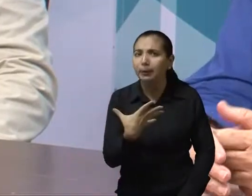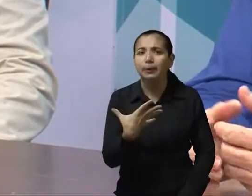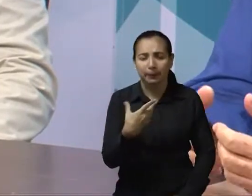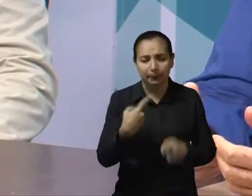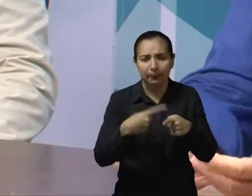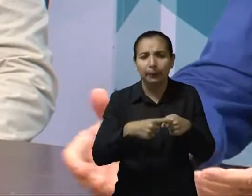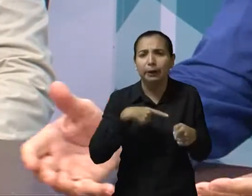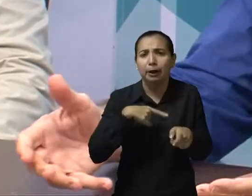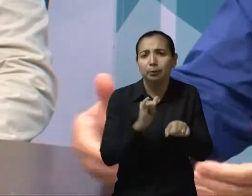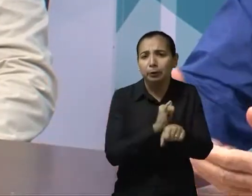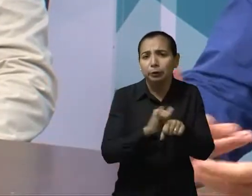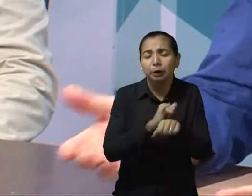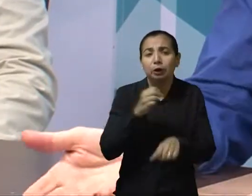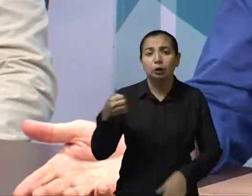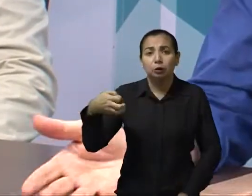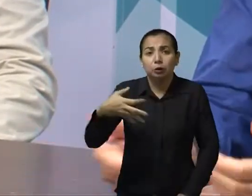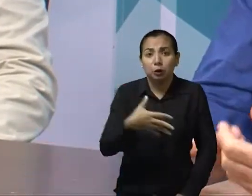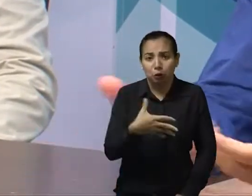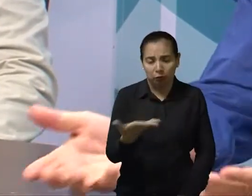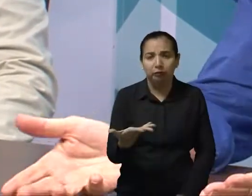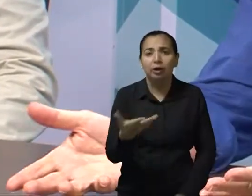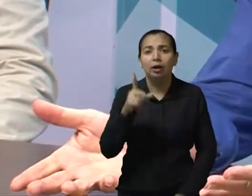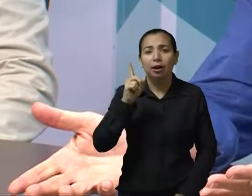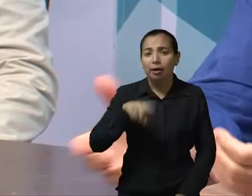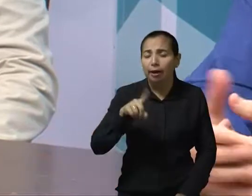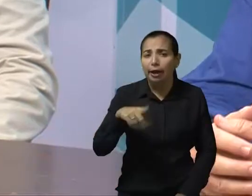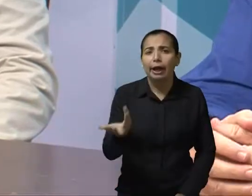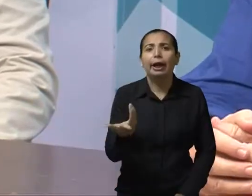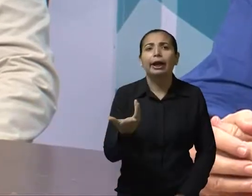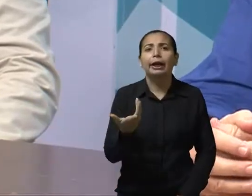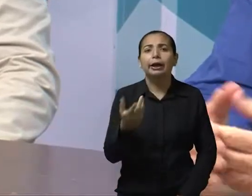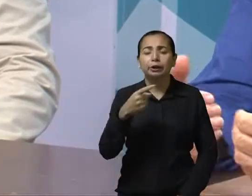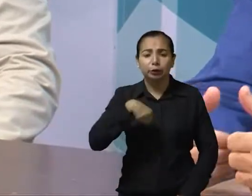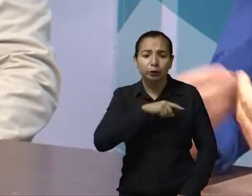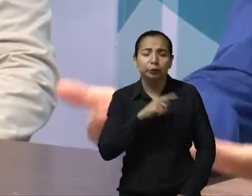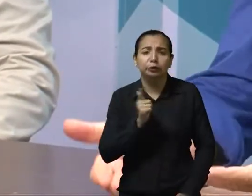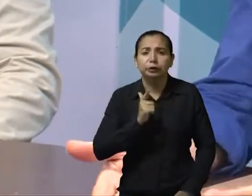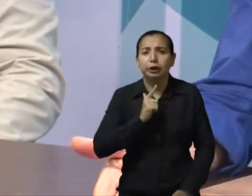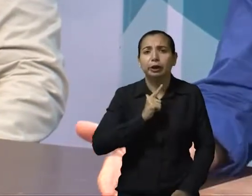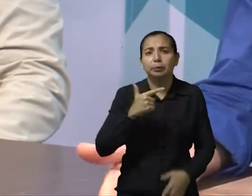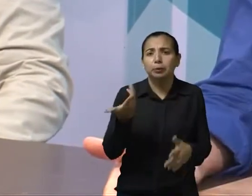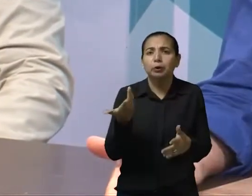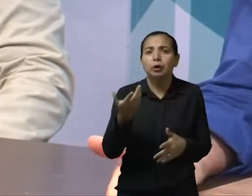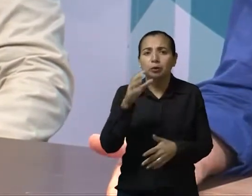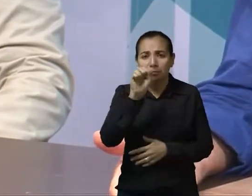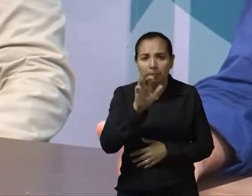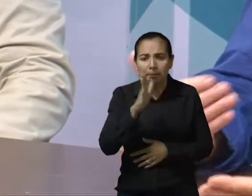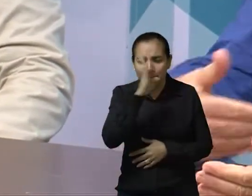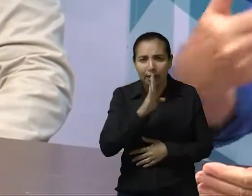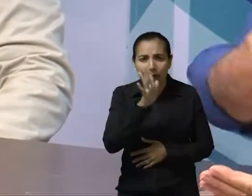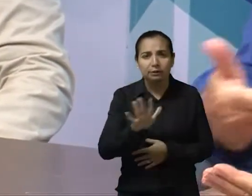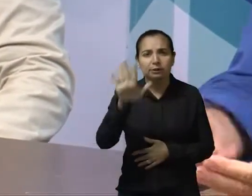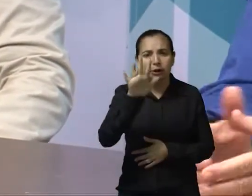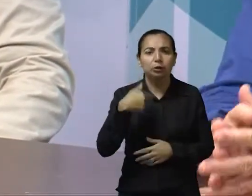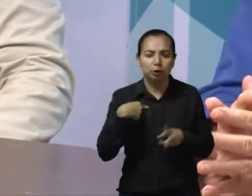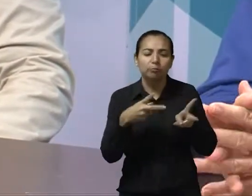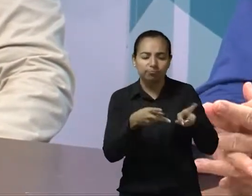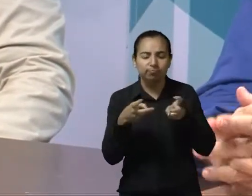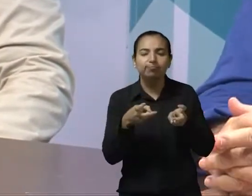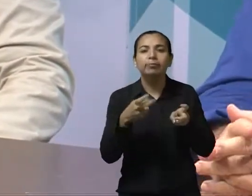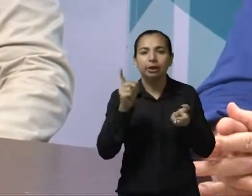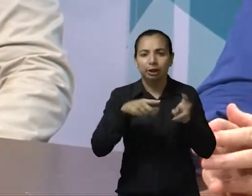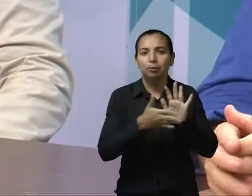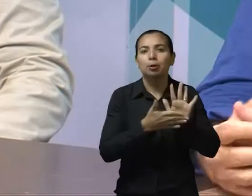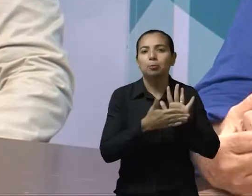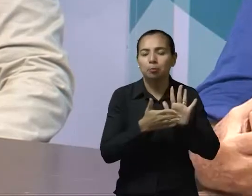Pública. É uma situação muito delicada, politicamente, que nós vivemos no país, mas eu também continuo otimista, tá? Eu, inclusive, tive a